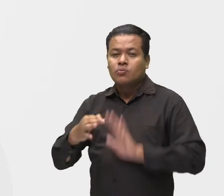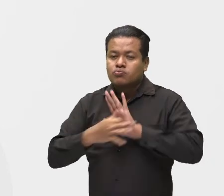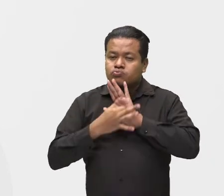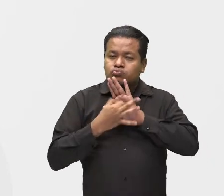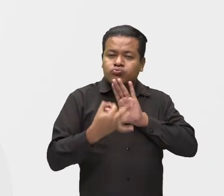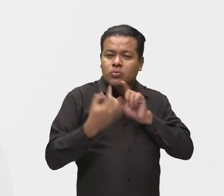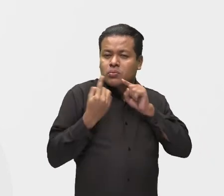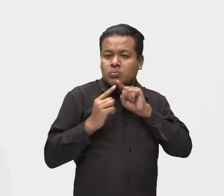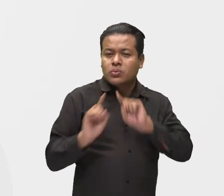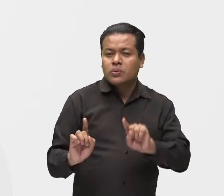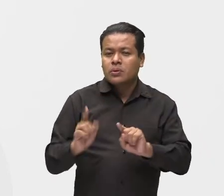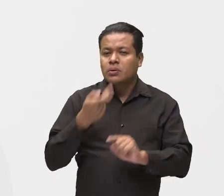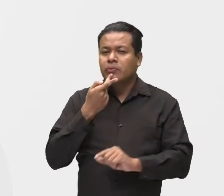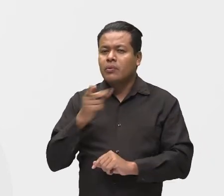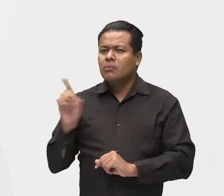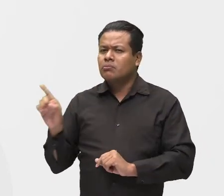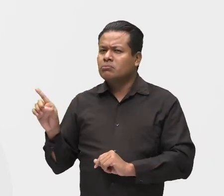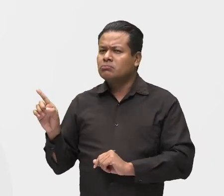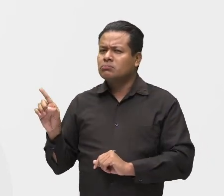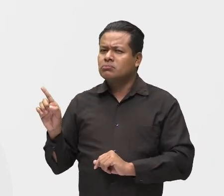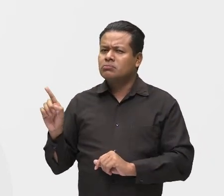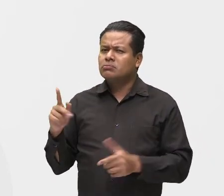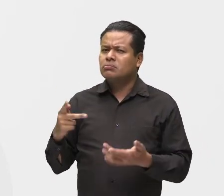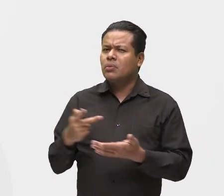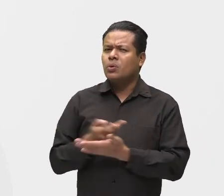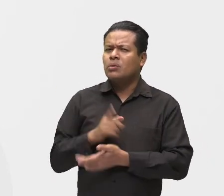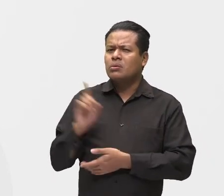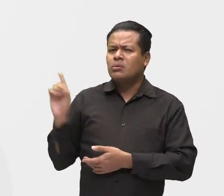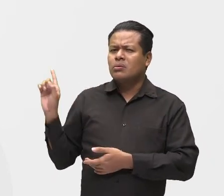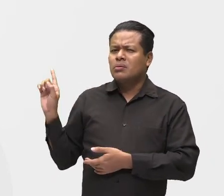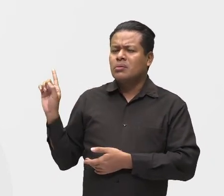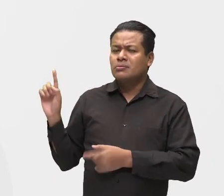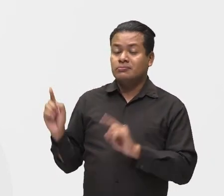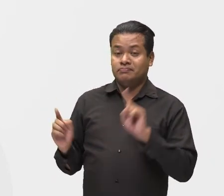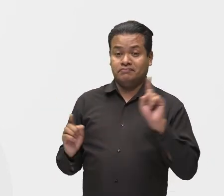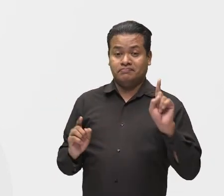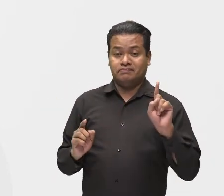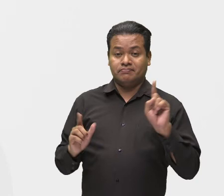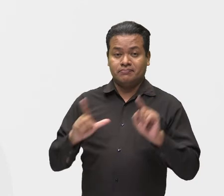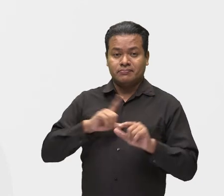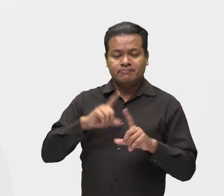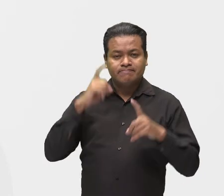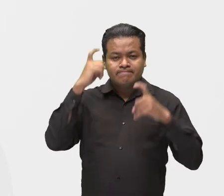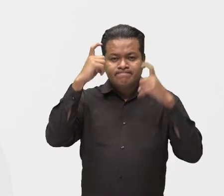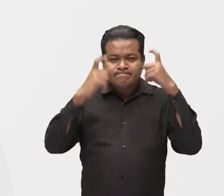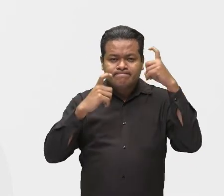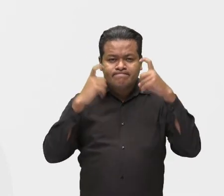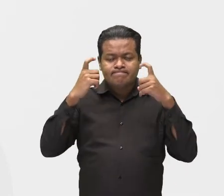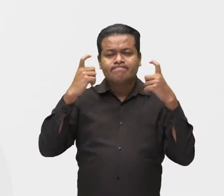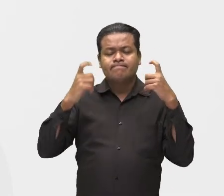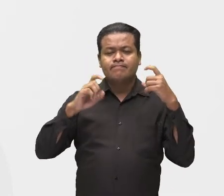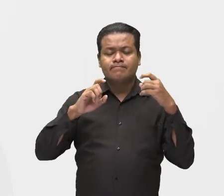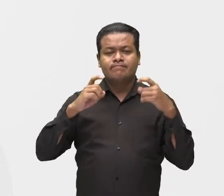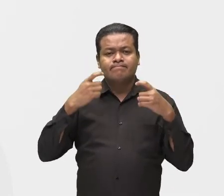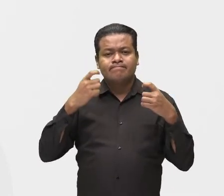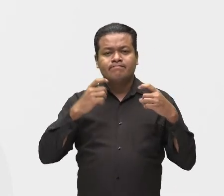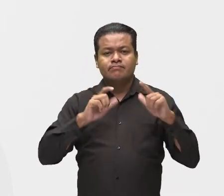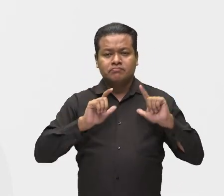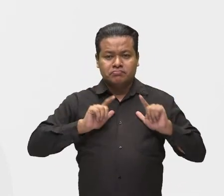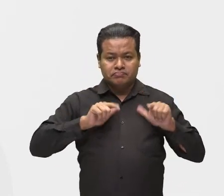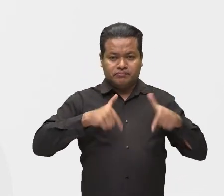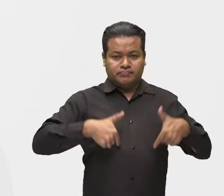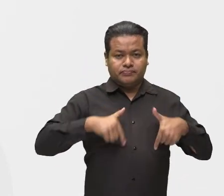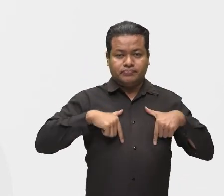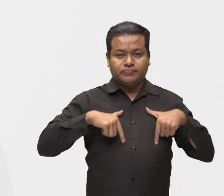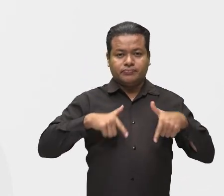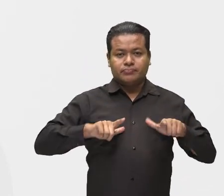cartunista, o Latuf, né, que ele traz o que ele está argumentando aí? De um lado, tem a preocupação dos israelenses com relação à guerra, e a